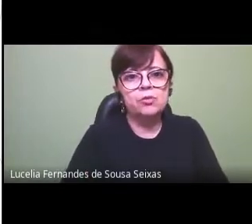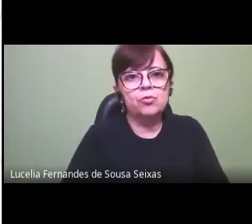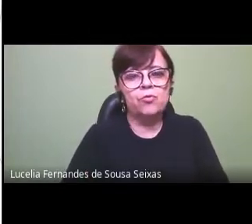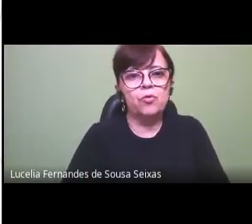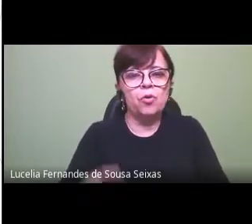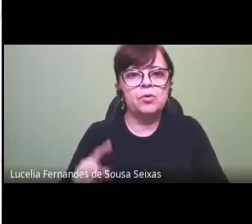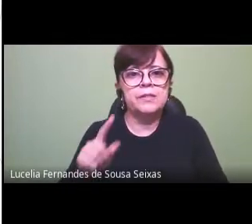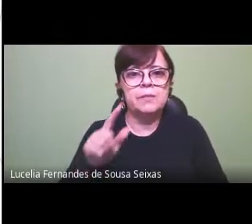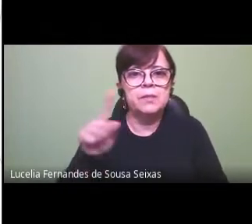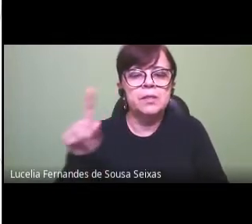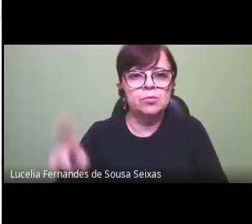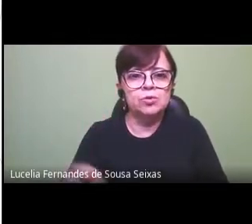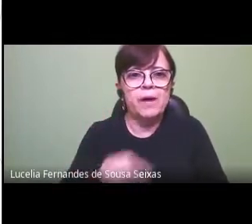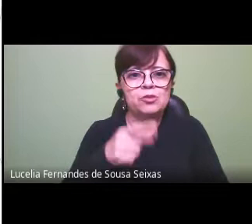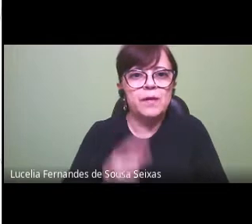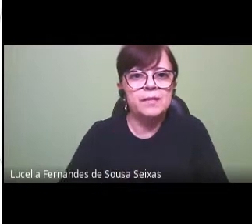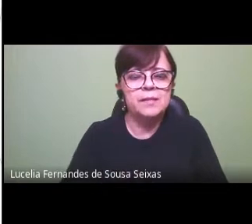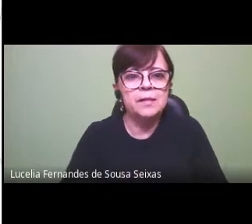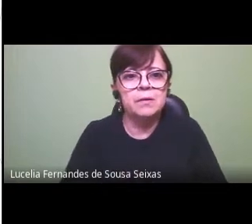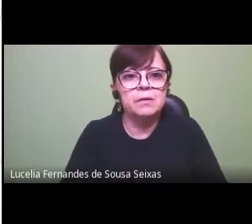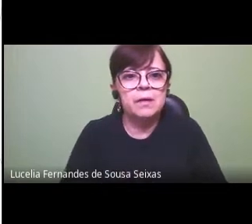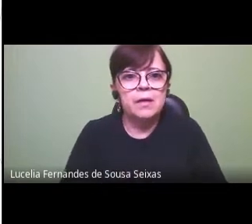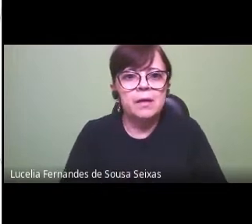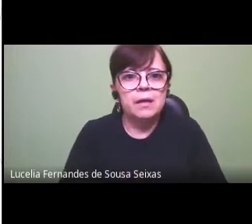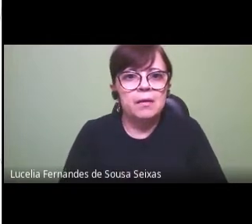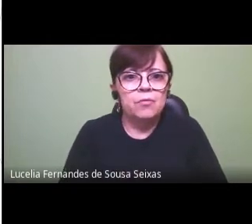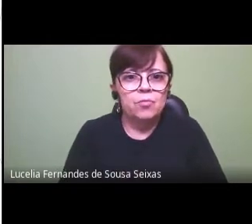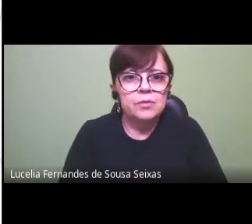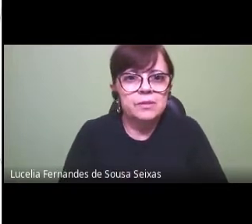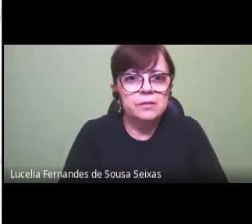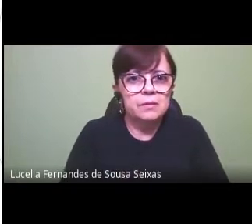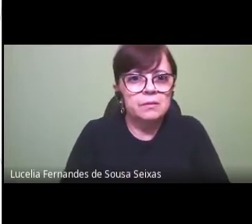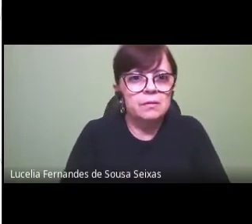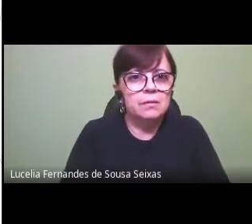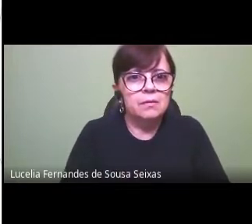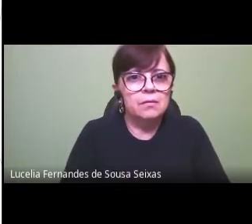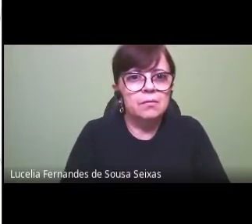Se o círculo for semicírculo de baixo para cima,